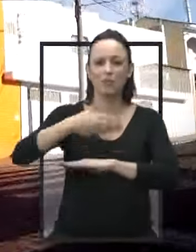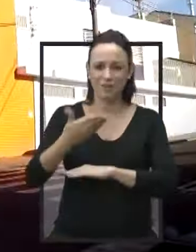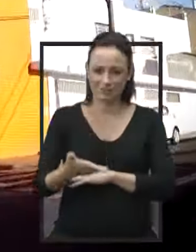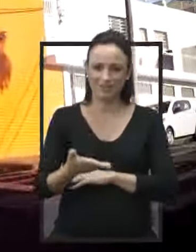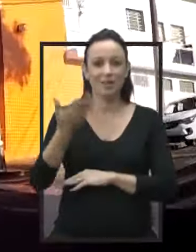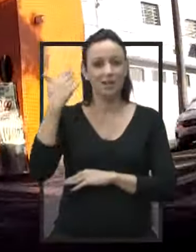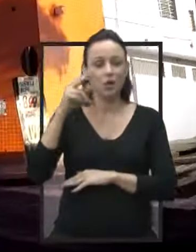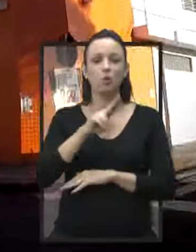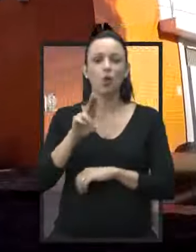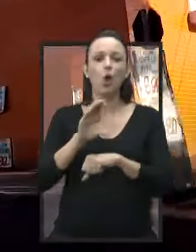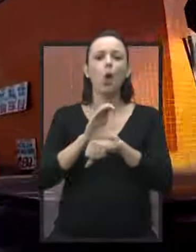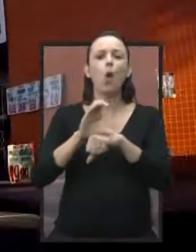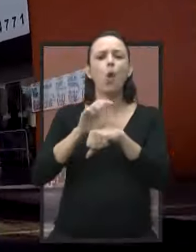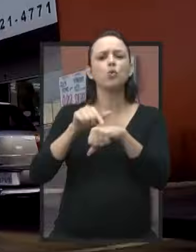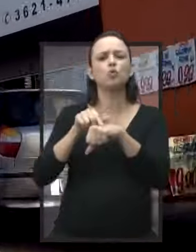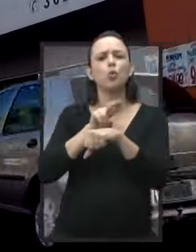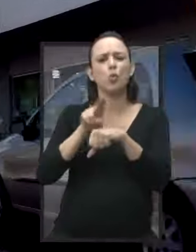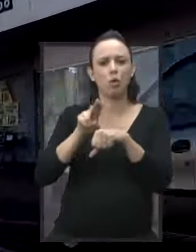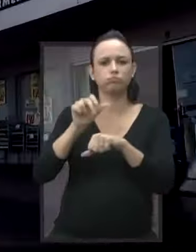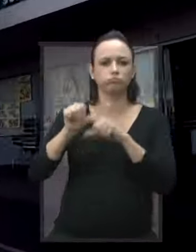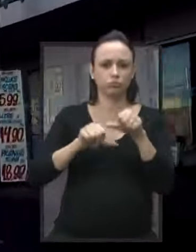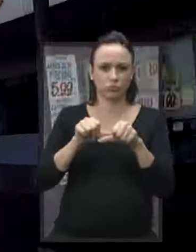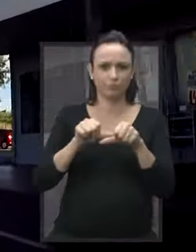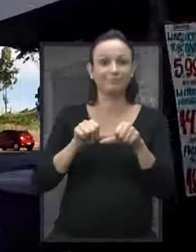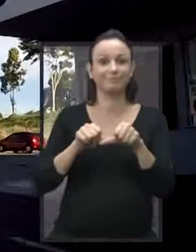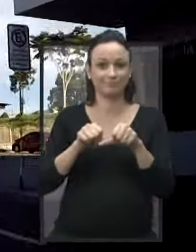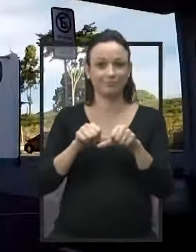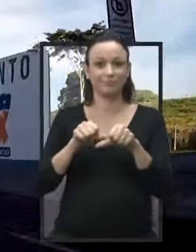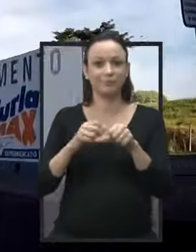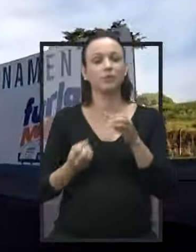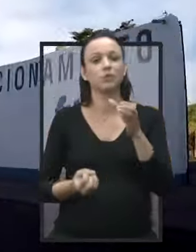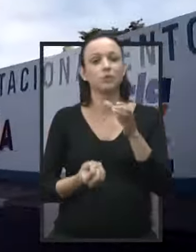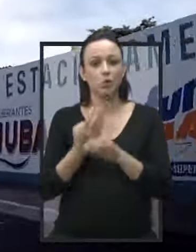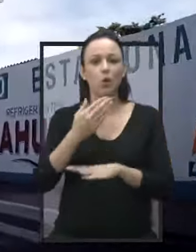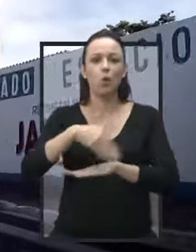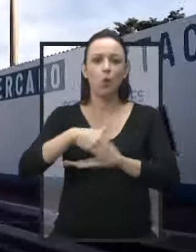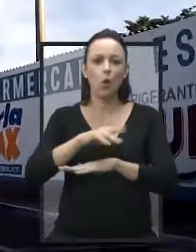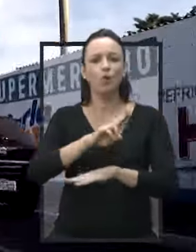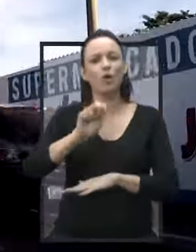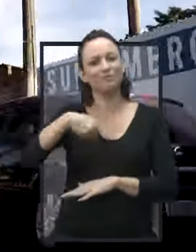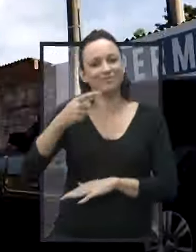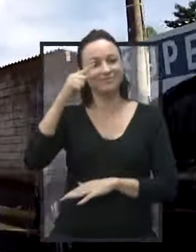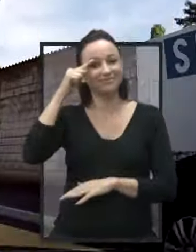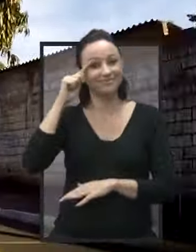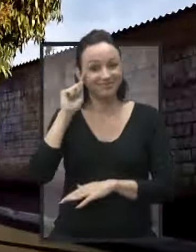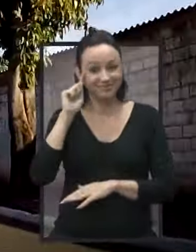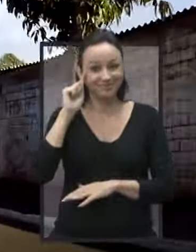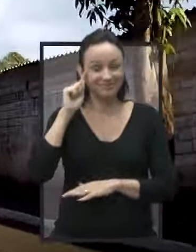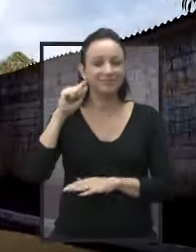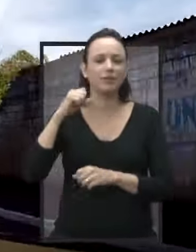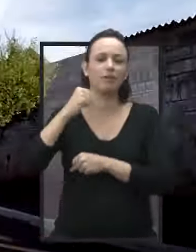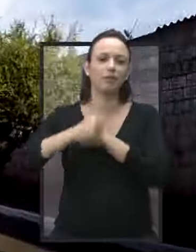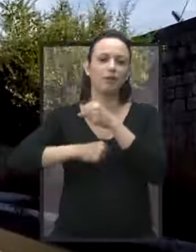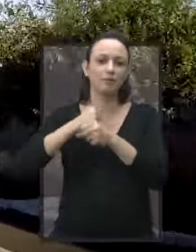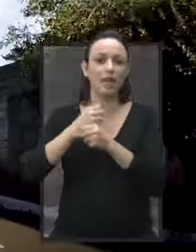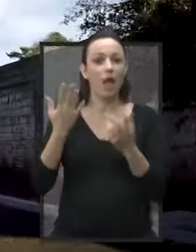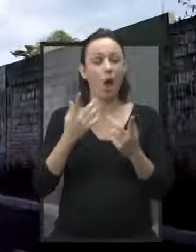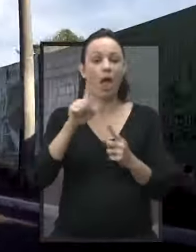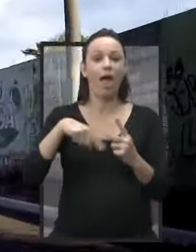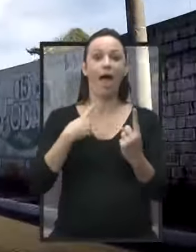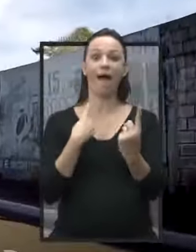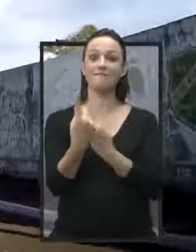até então era chamada de Rua da Constituição. Assim surgiu a Rua Zezinho Magalhães, que tempos depois se